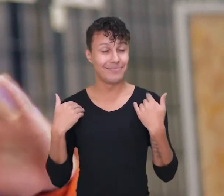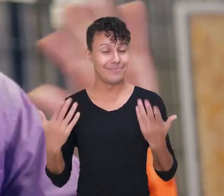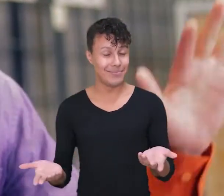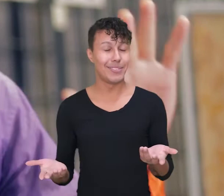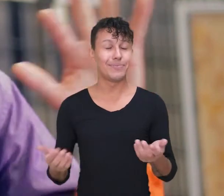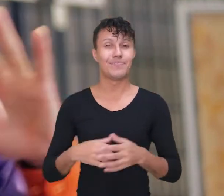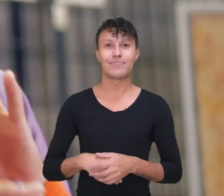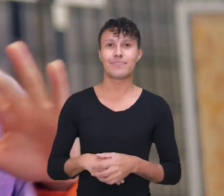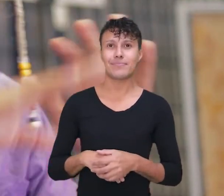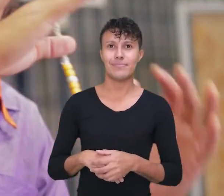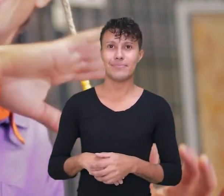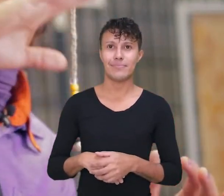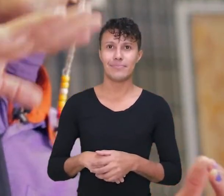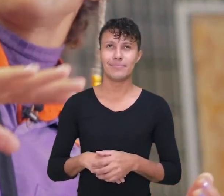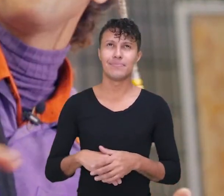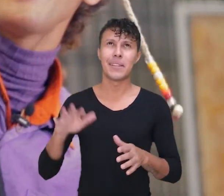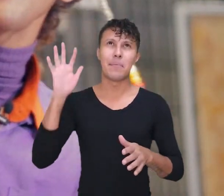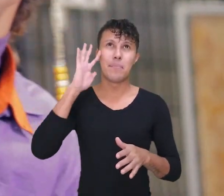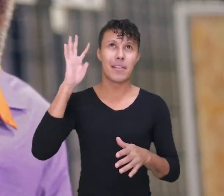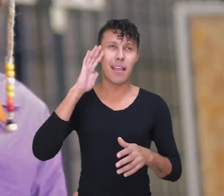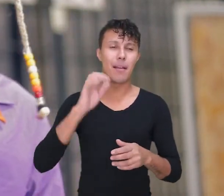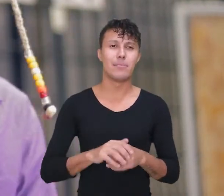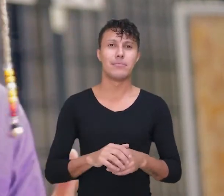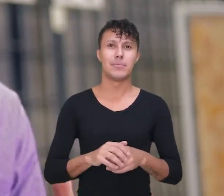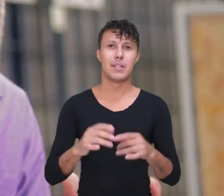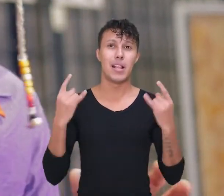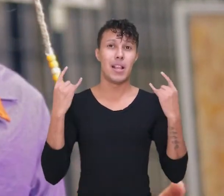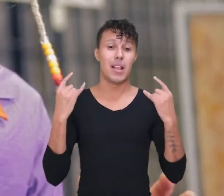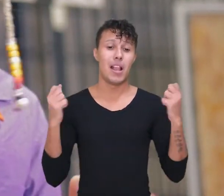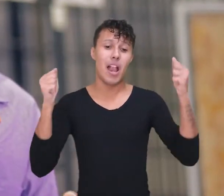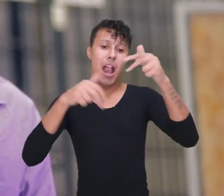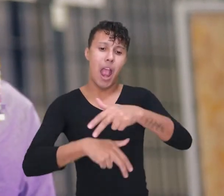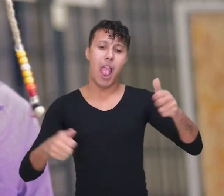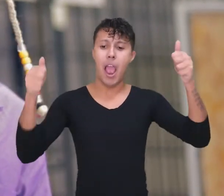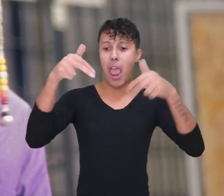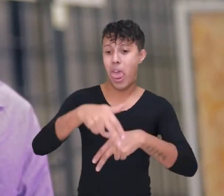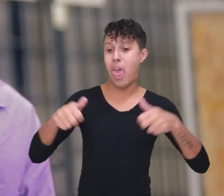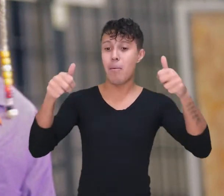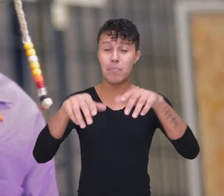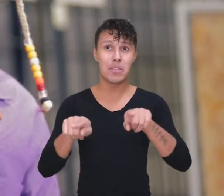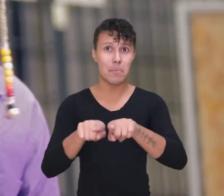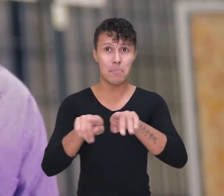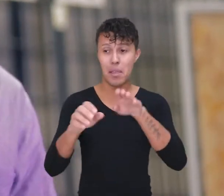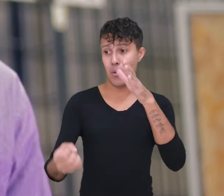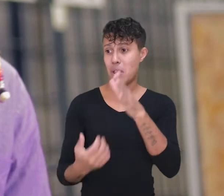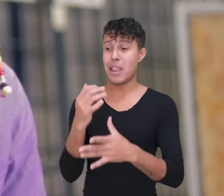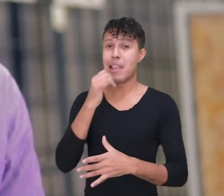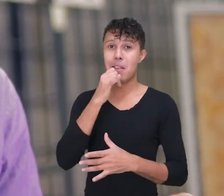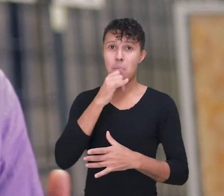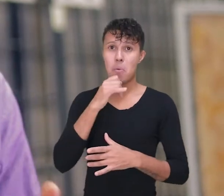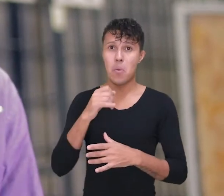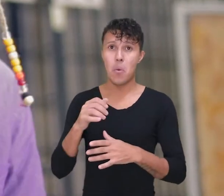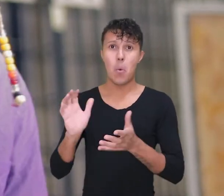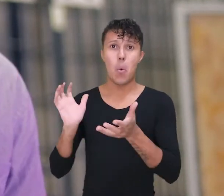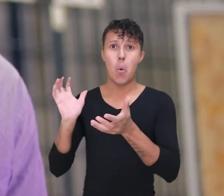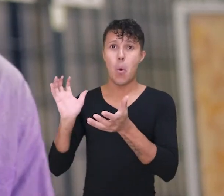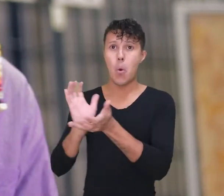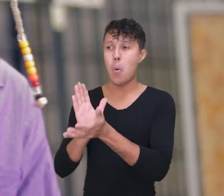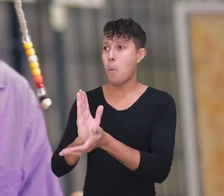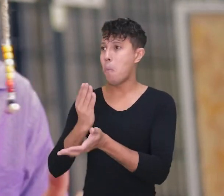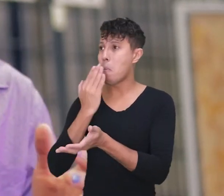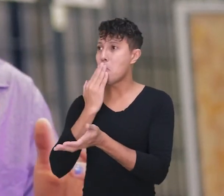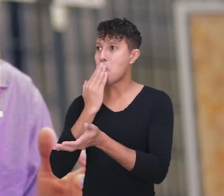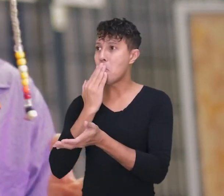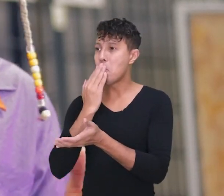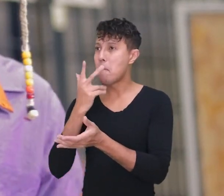ver, enfim, se a gente for ver o rap quando ele surge, ele dá voz a uma galera que não tinha